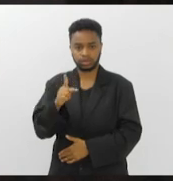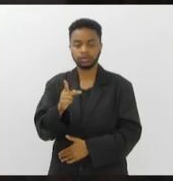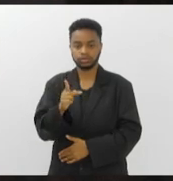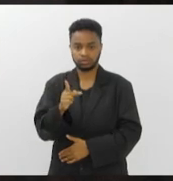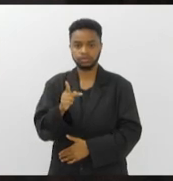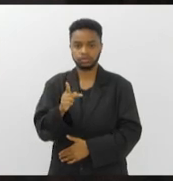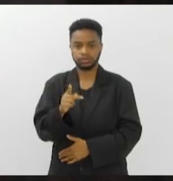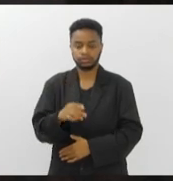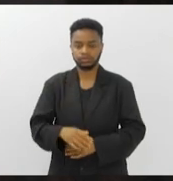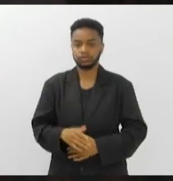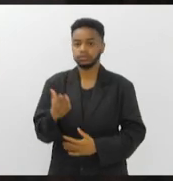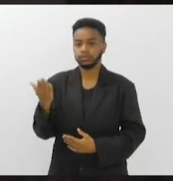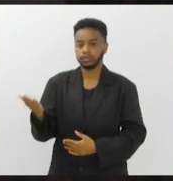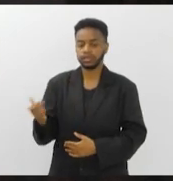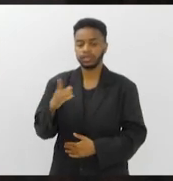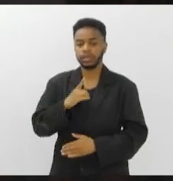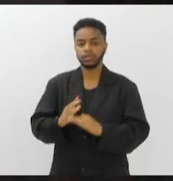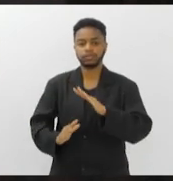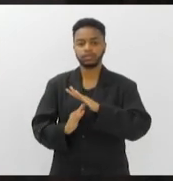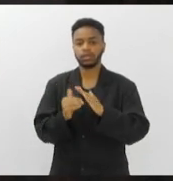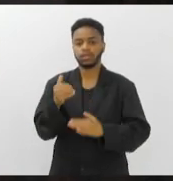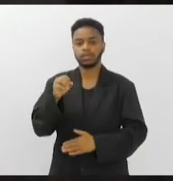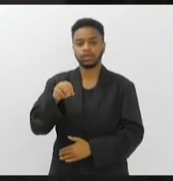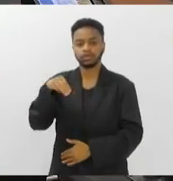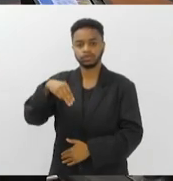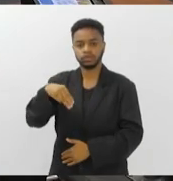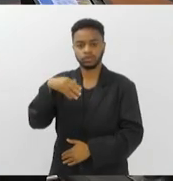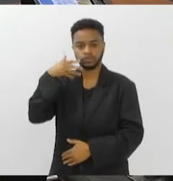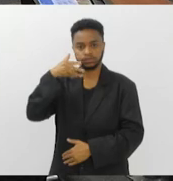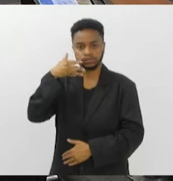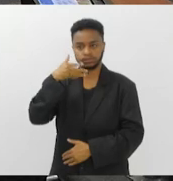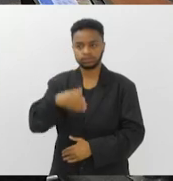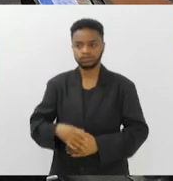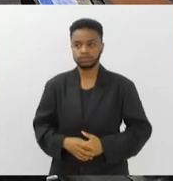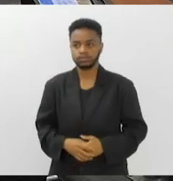Vossa Excelência dispõe de 10 minutos.